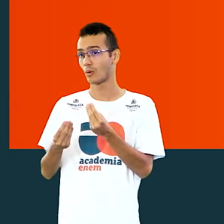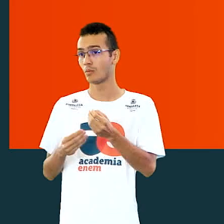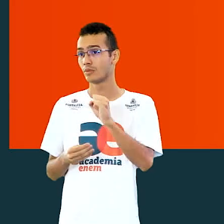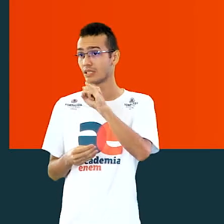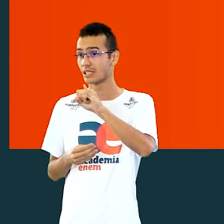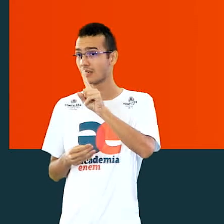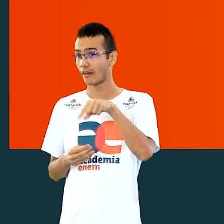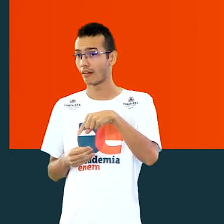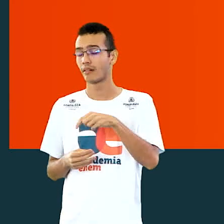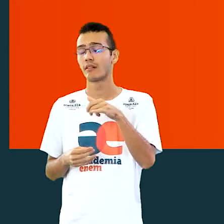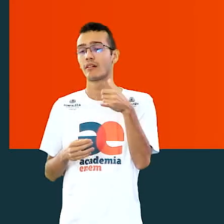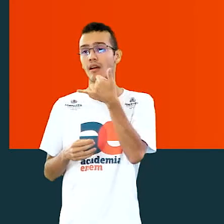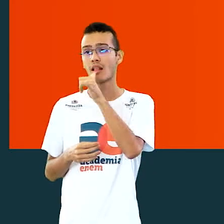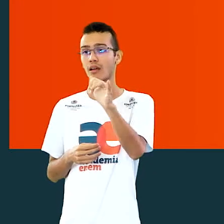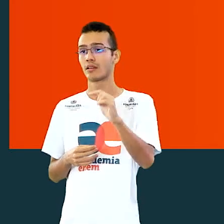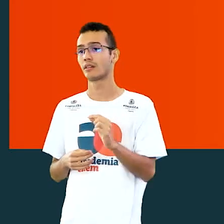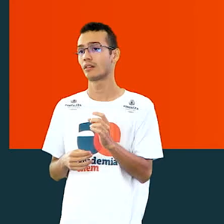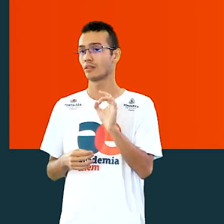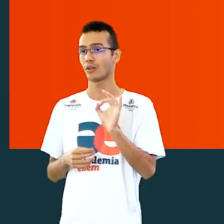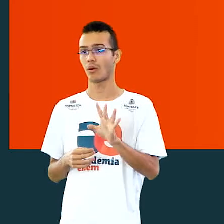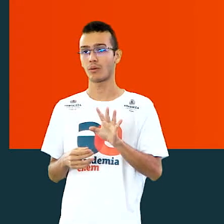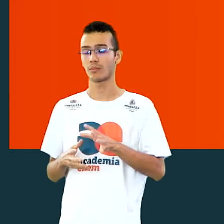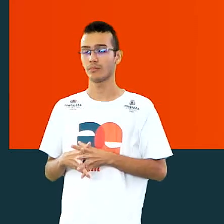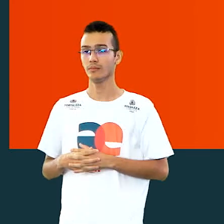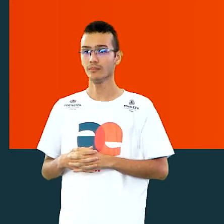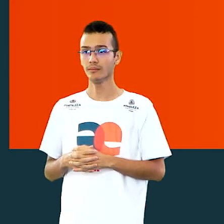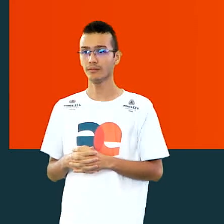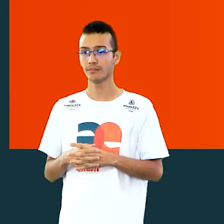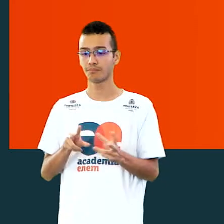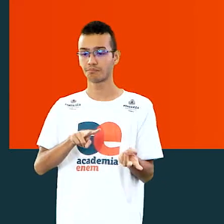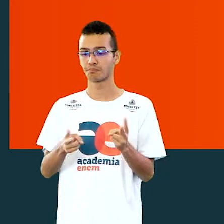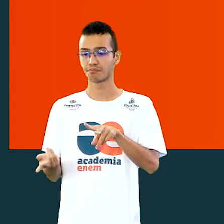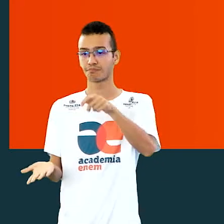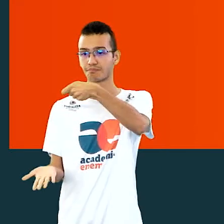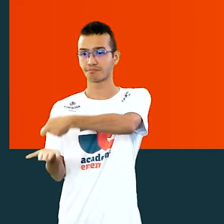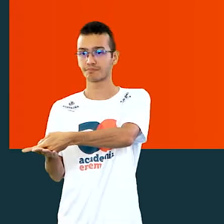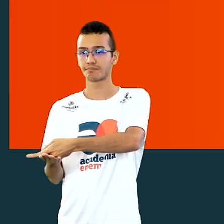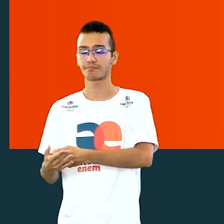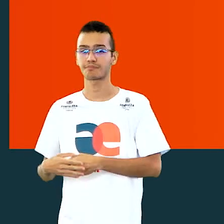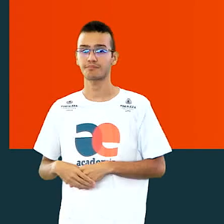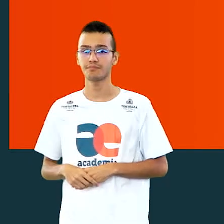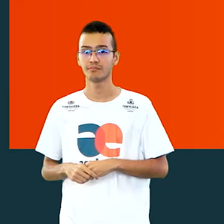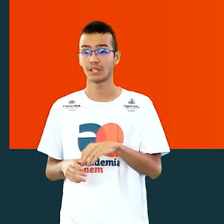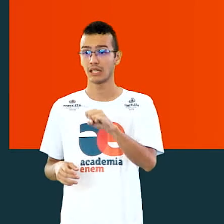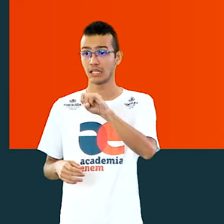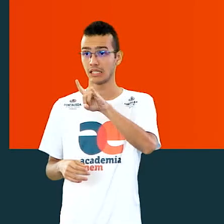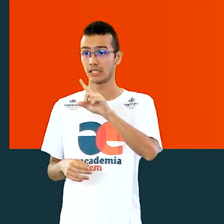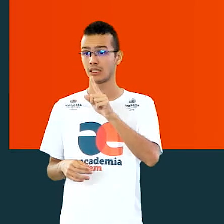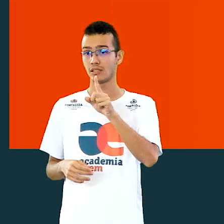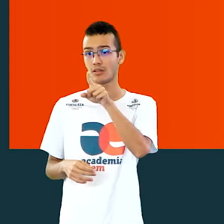Converteu, pagou. Vou dar outro exemplo. Quando você liga um liquidificador,